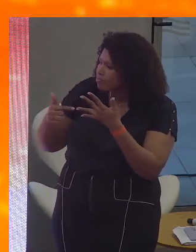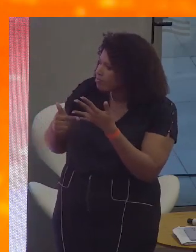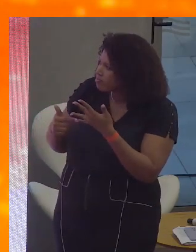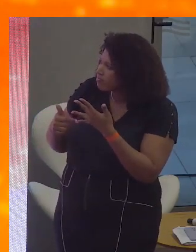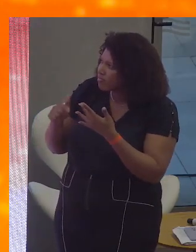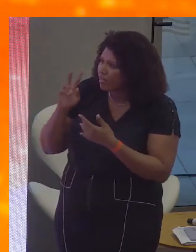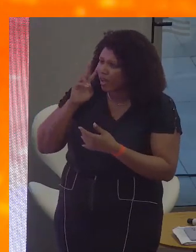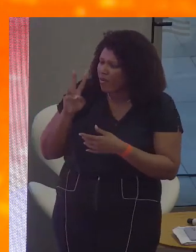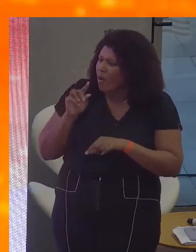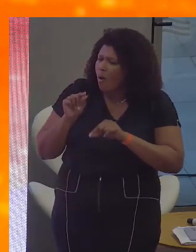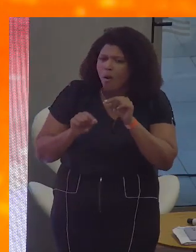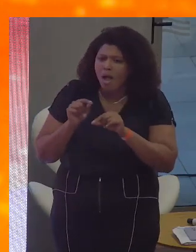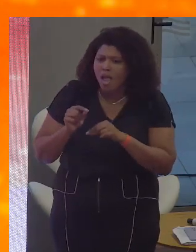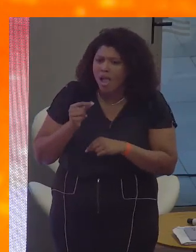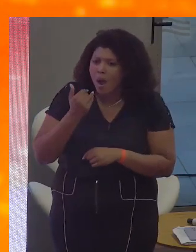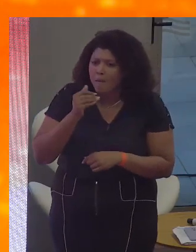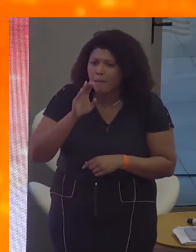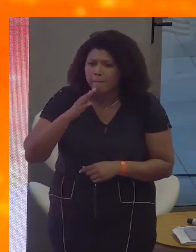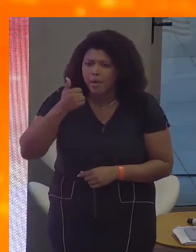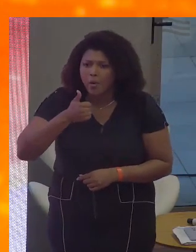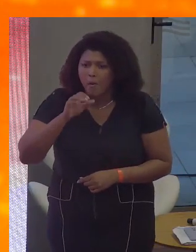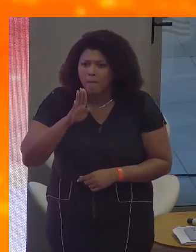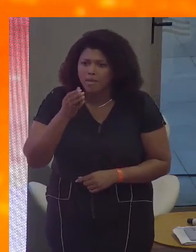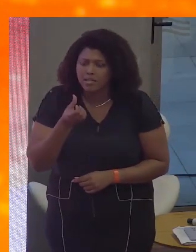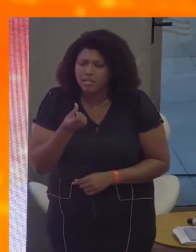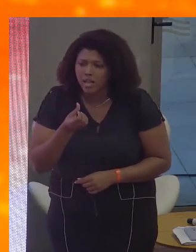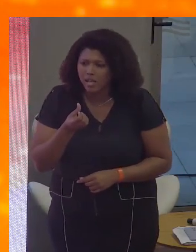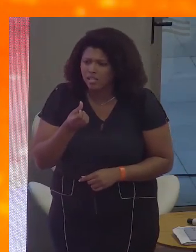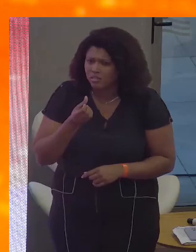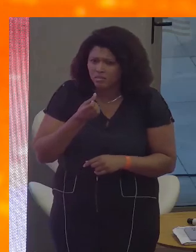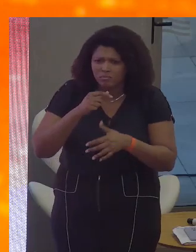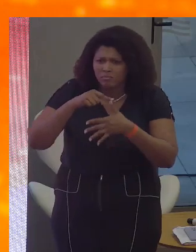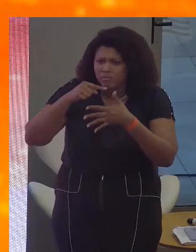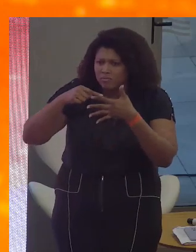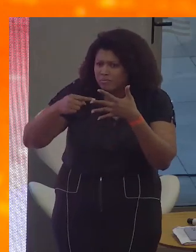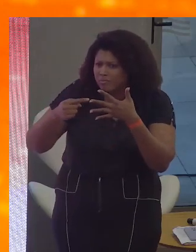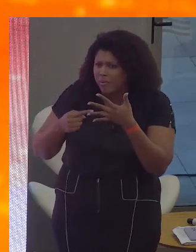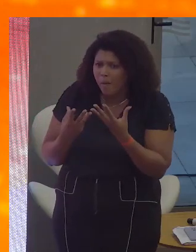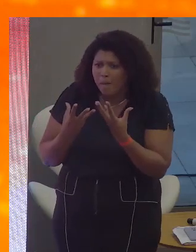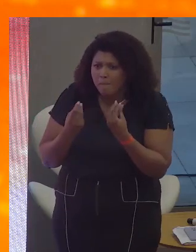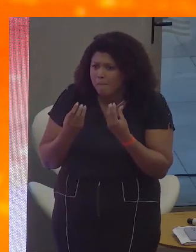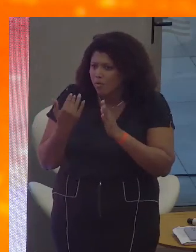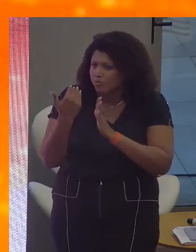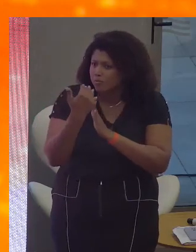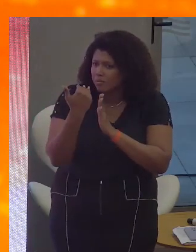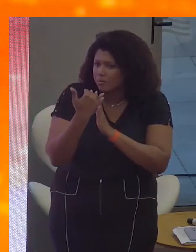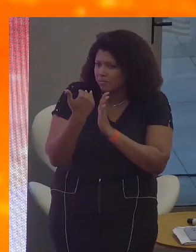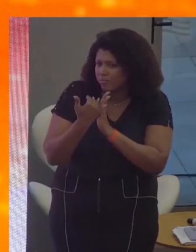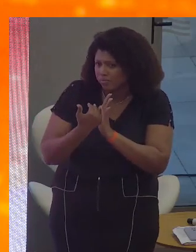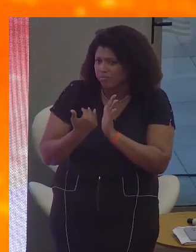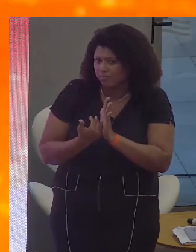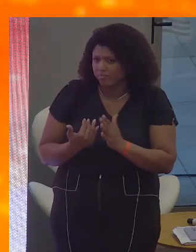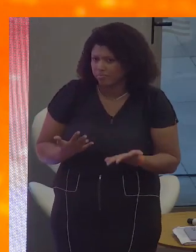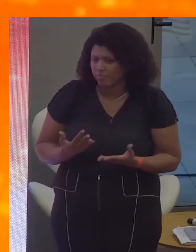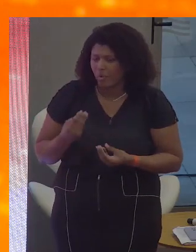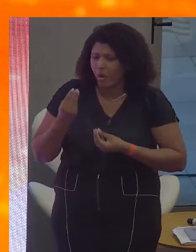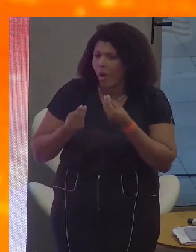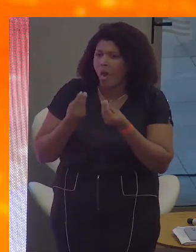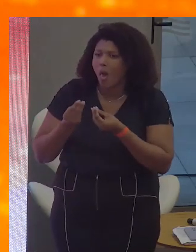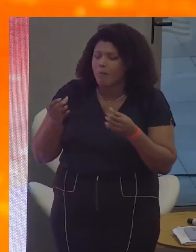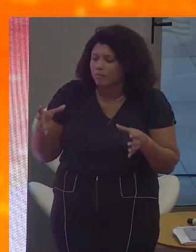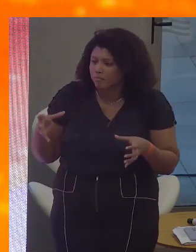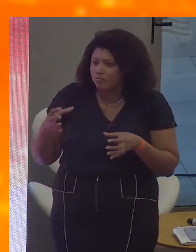fosfatidilcerina, B1, B6 e por aí vai. Essa é a composição de um produto, tá?